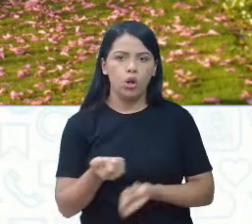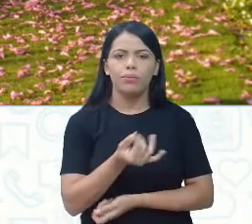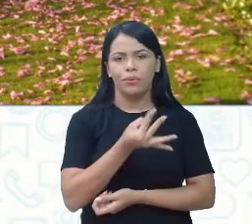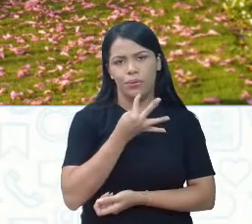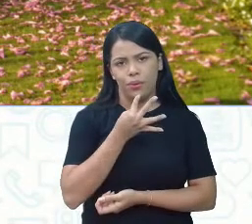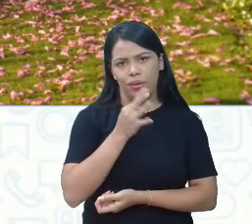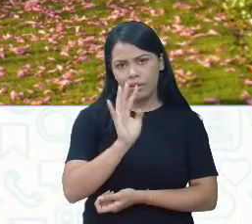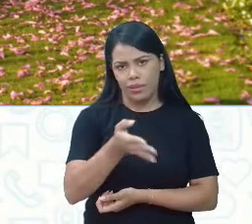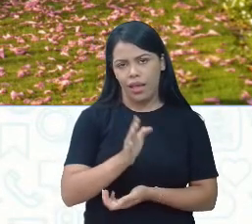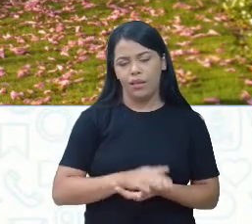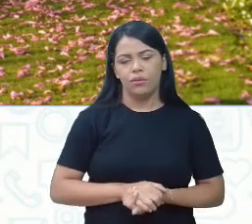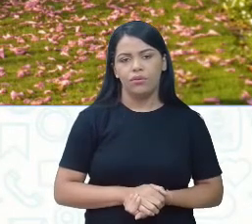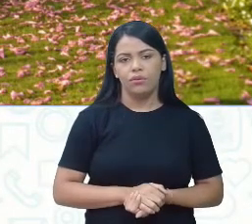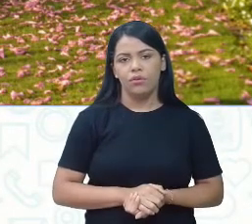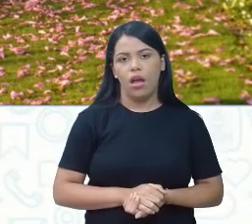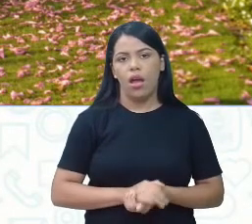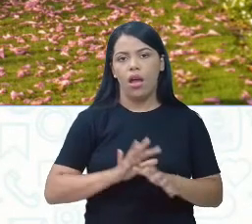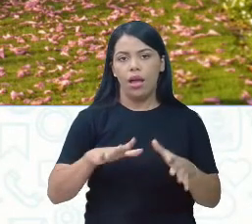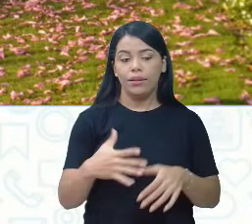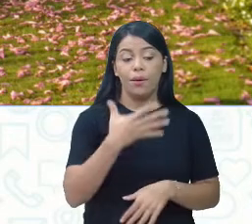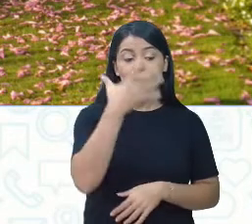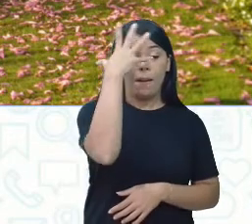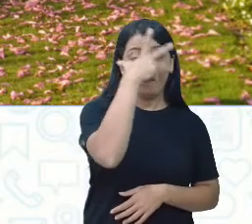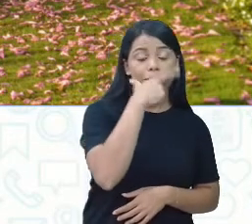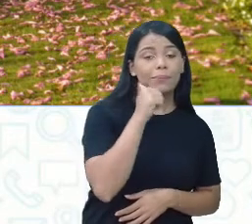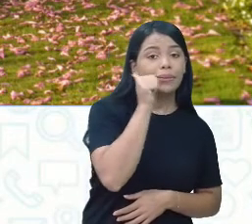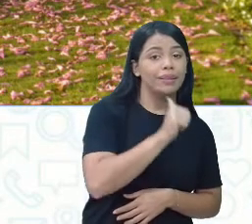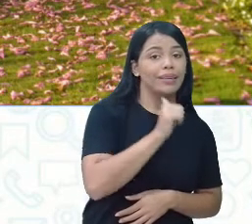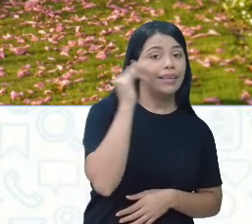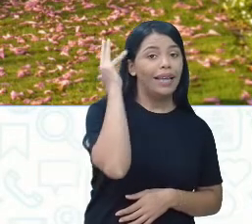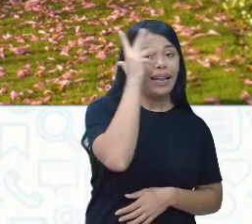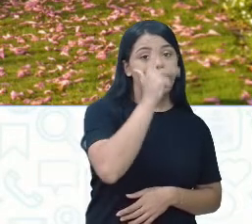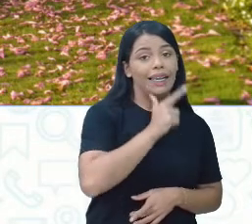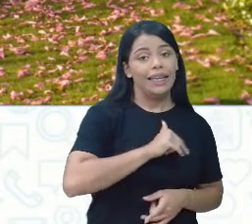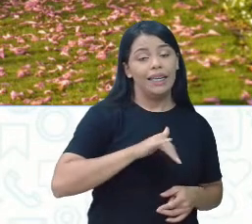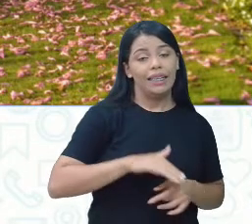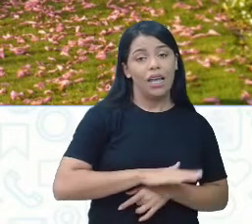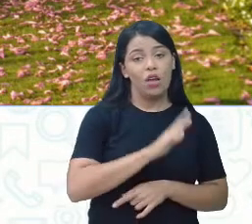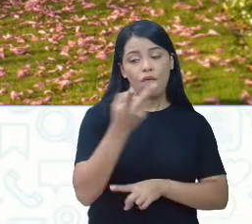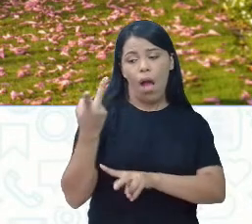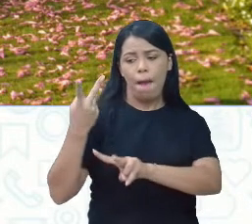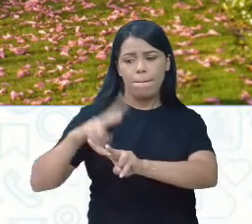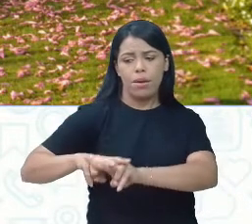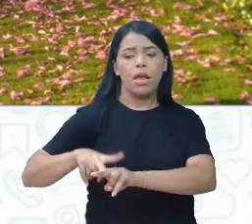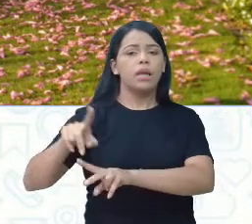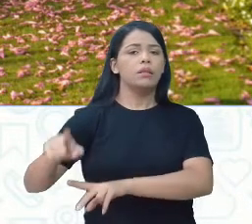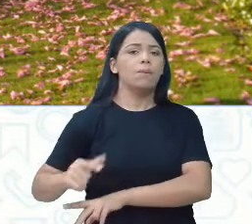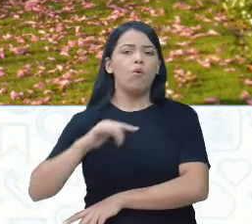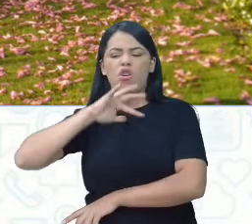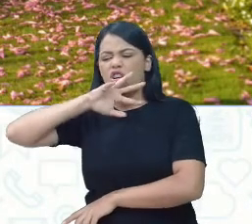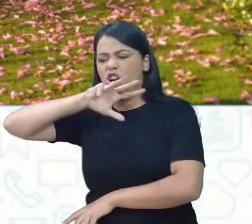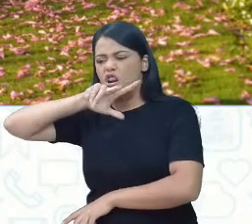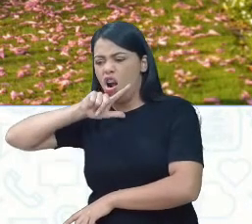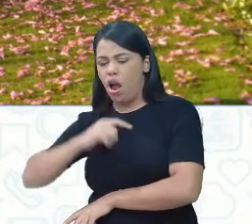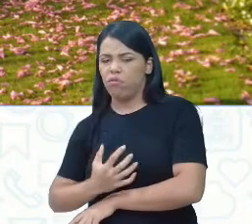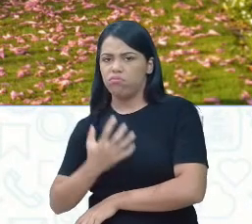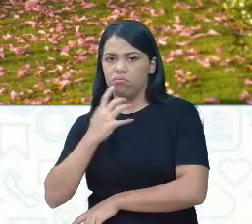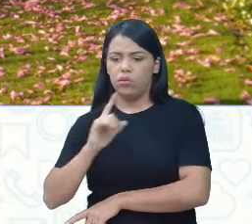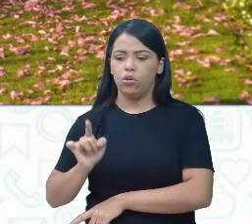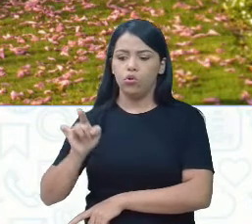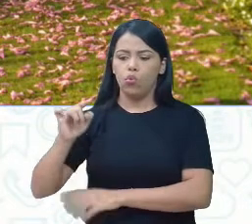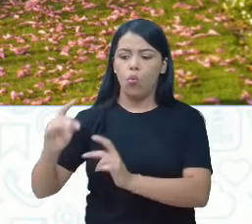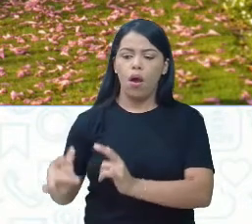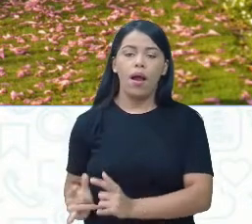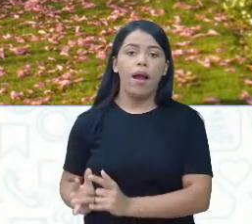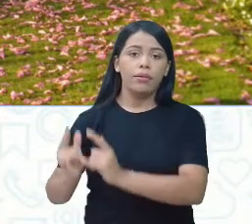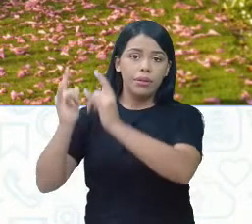da Fera, né? Que é uma moça muito bonita que acaba sendo aprisionada por uma fera num castelo, porque o